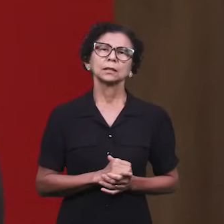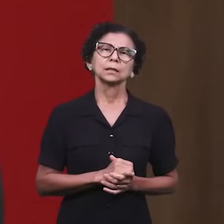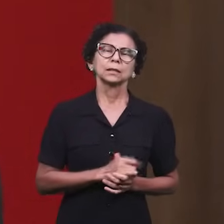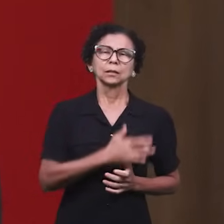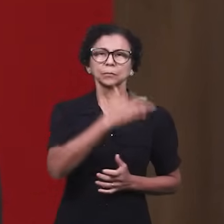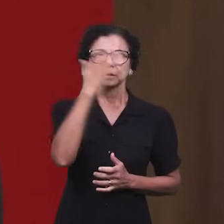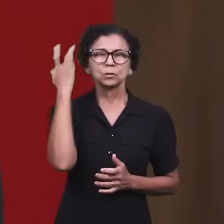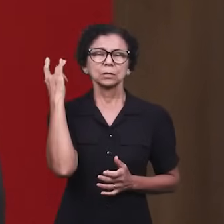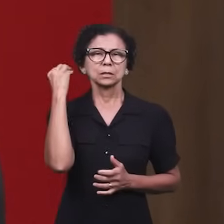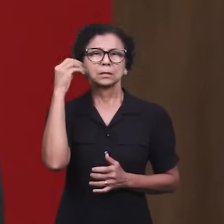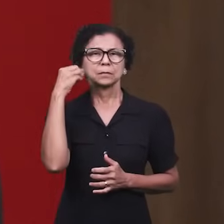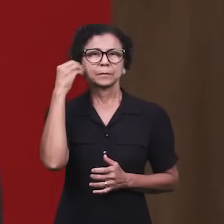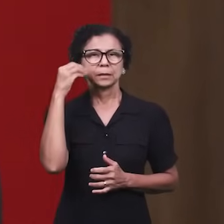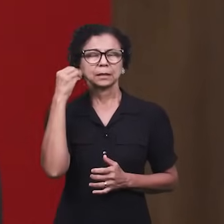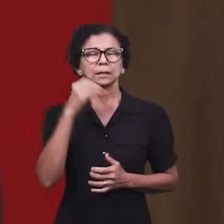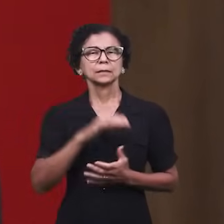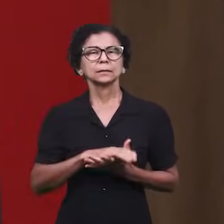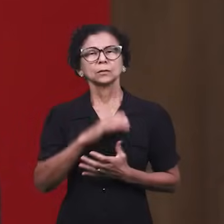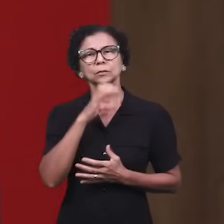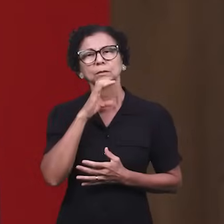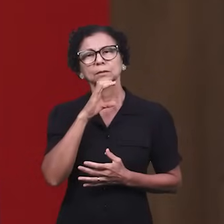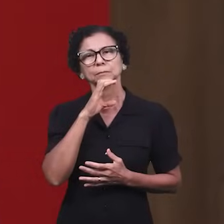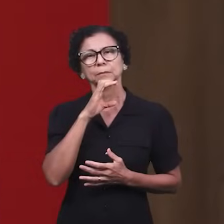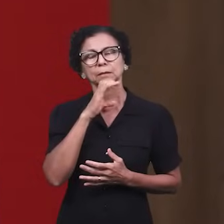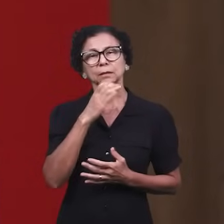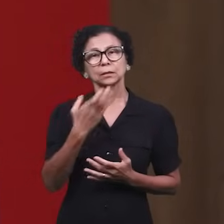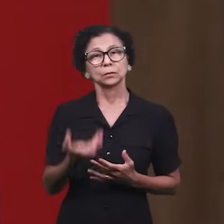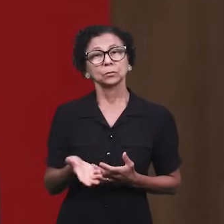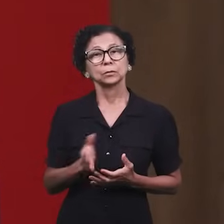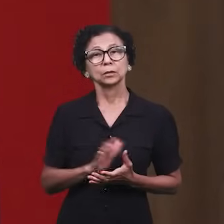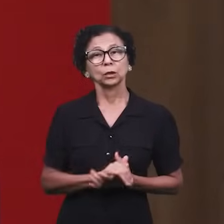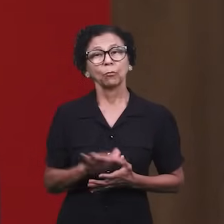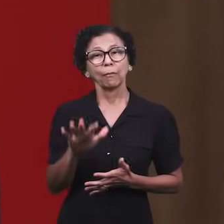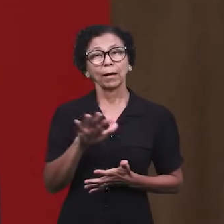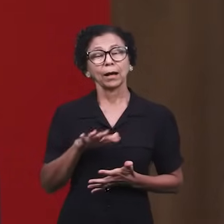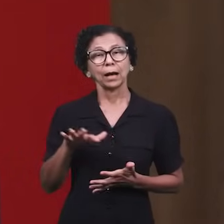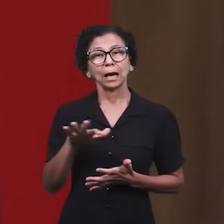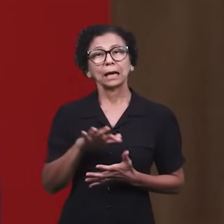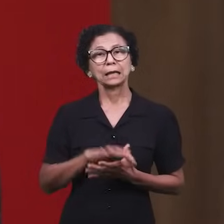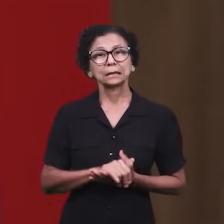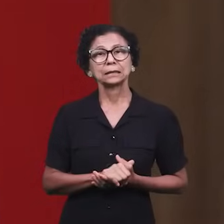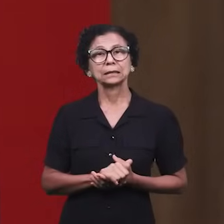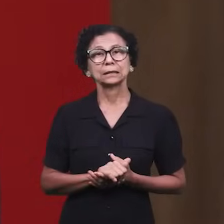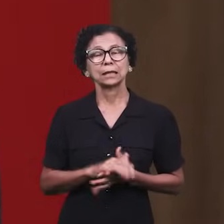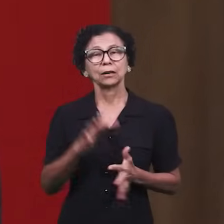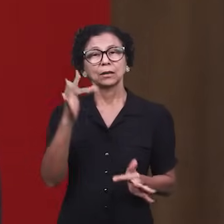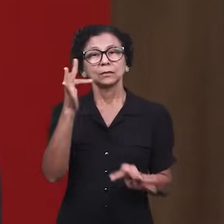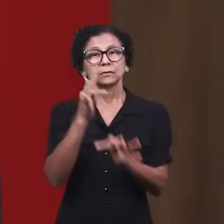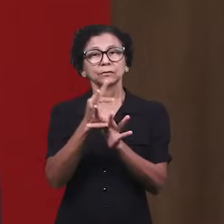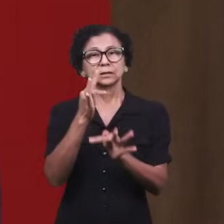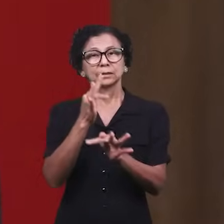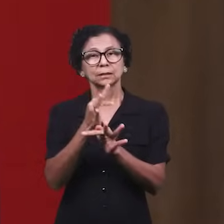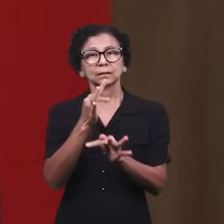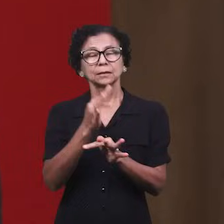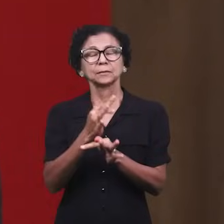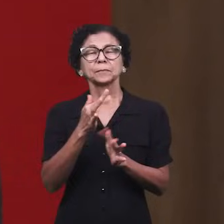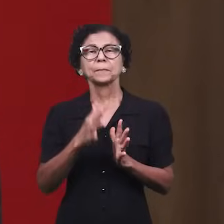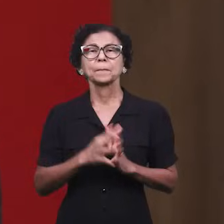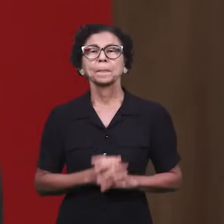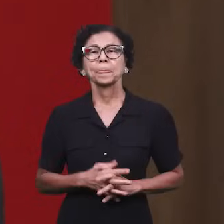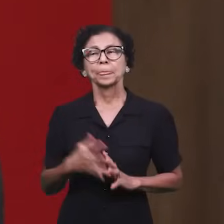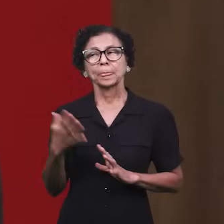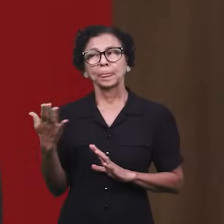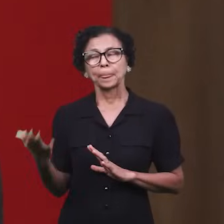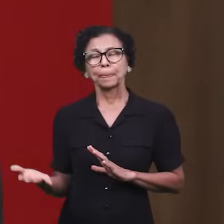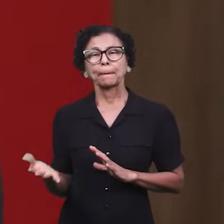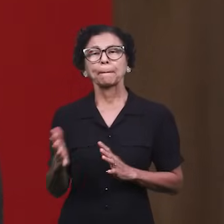do conhecimento, principalmente da quarta medida. Nós estamos falando aqui de uma área do conhecimento que é a física. O nosso irmão é licenciado